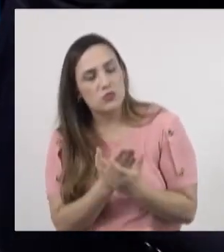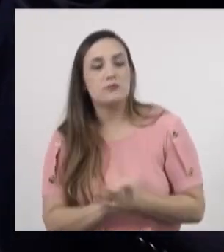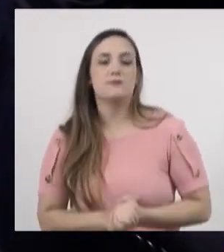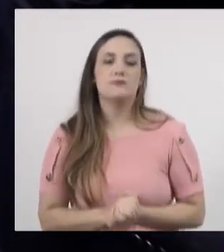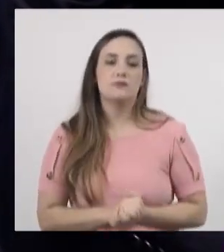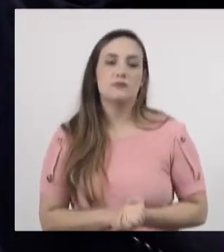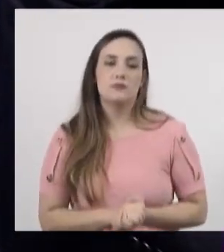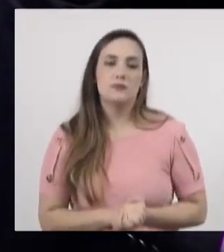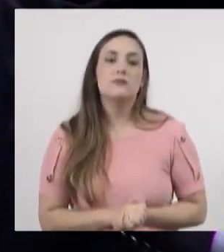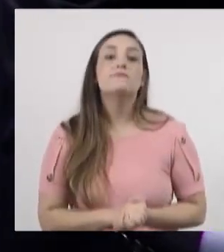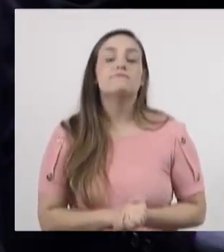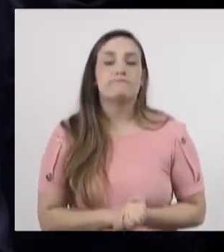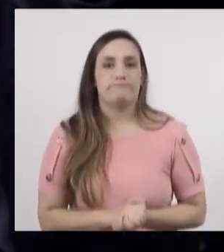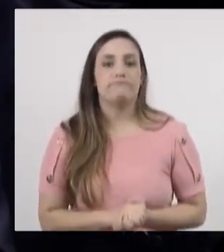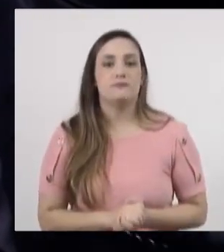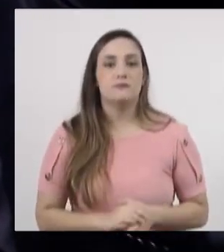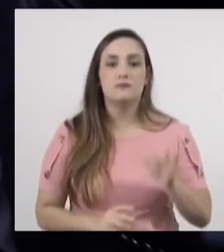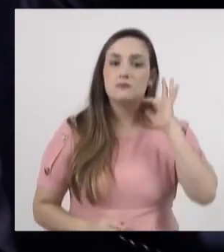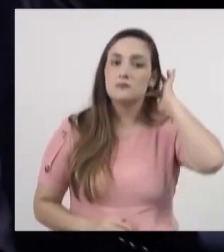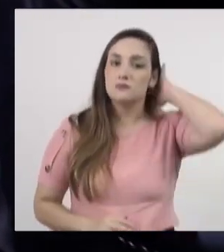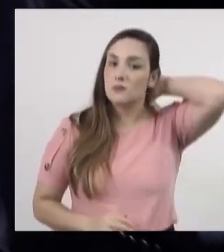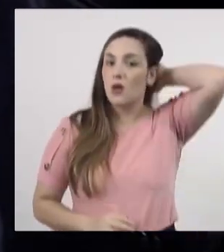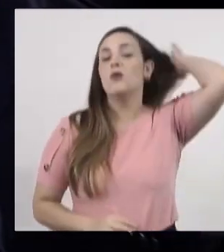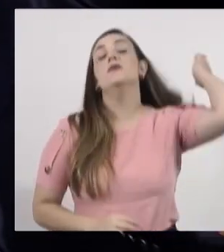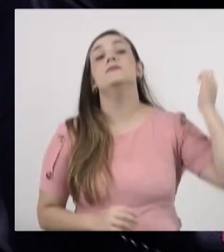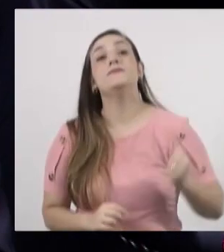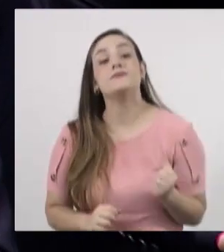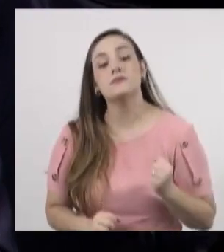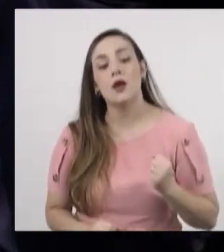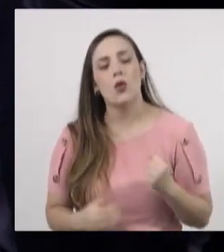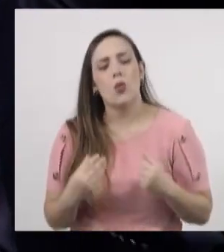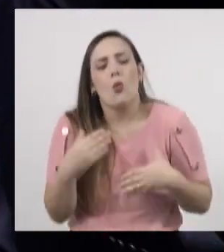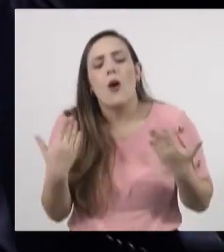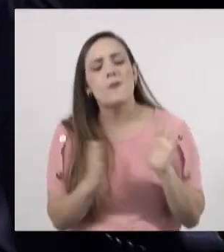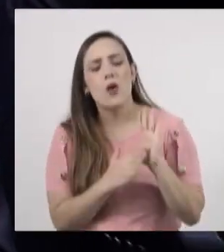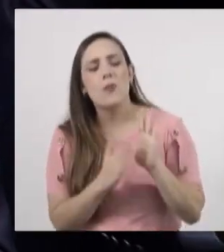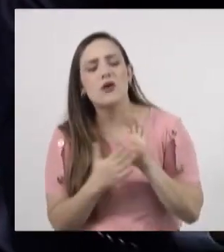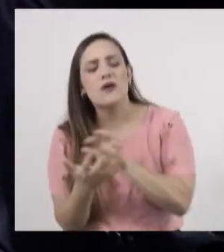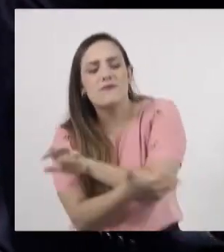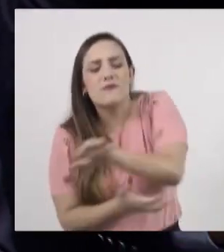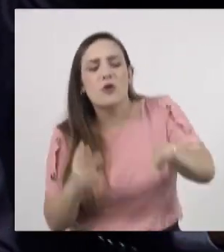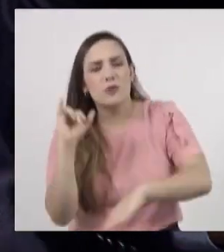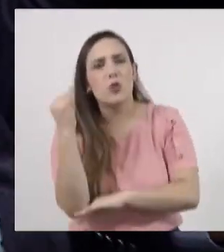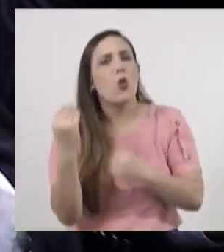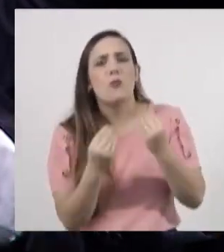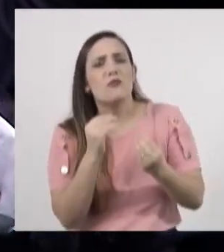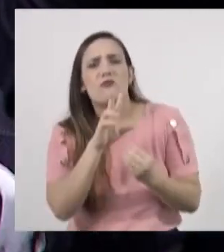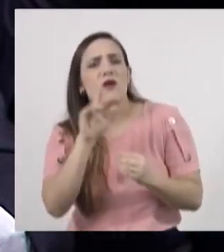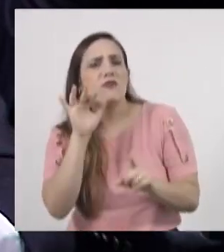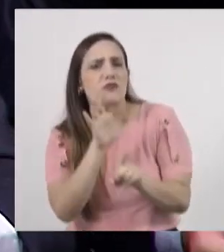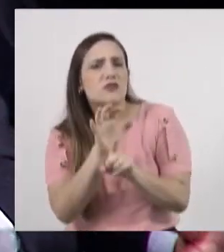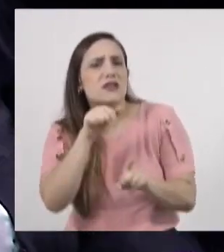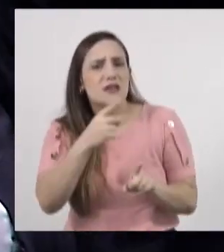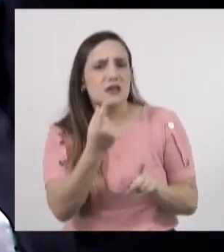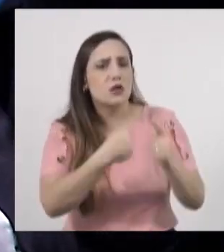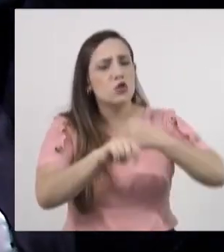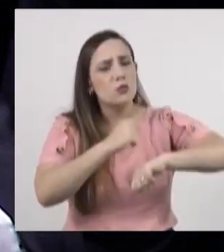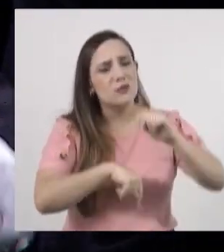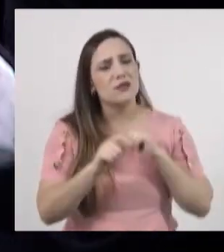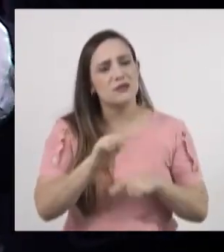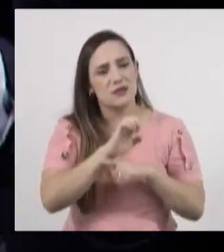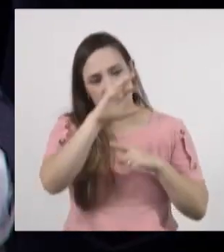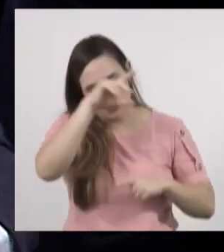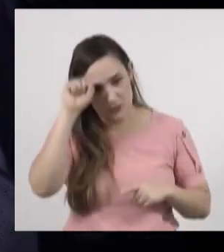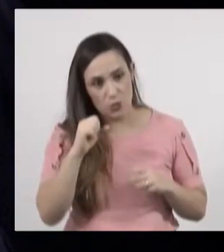fazendo um olhar de como essa reforma tributária, essa proposta de reforma tributária, impacta a economia do Estado,